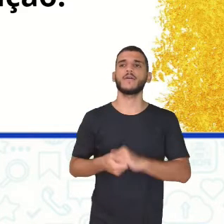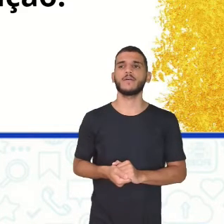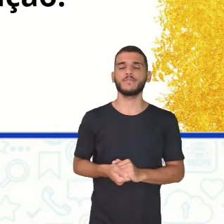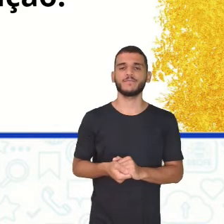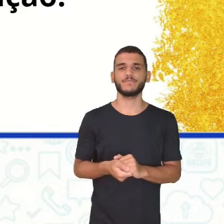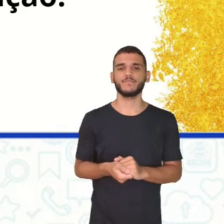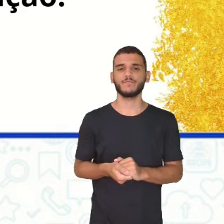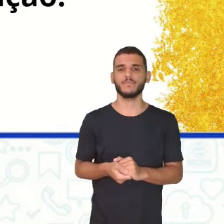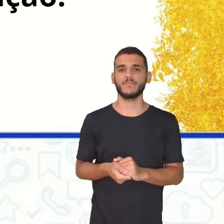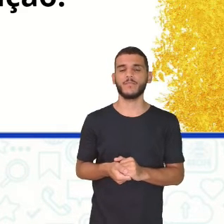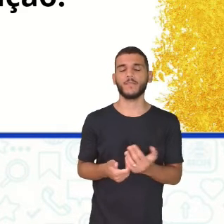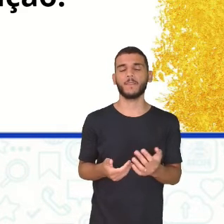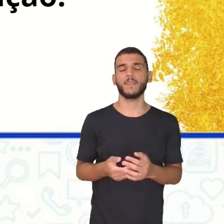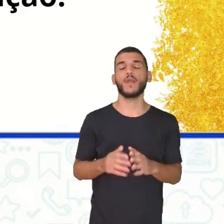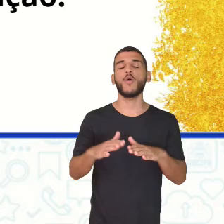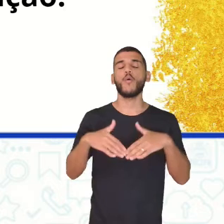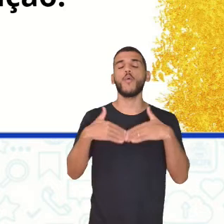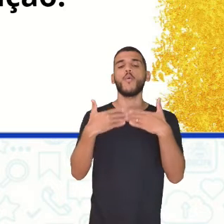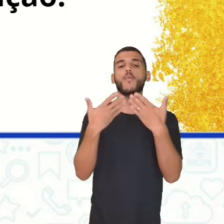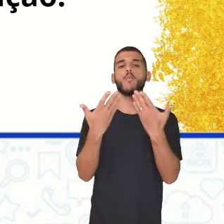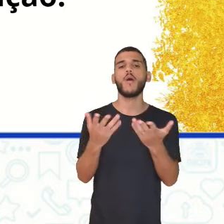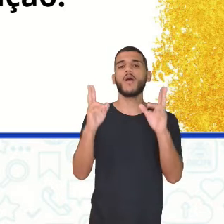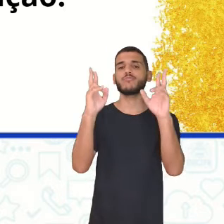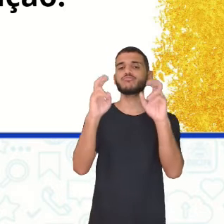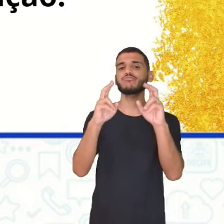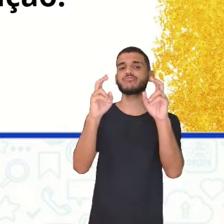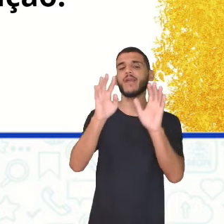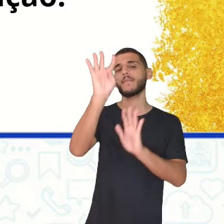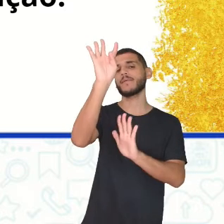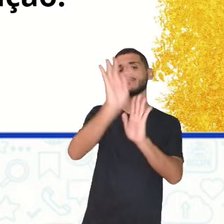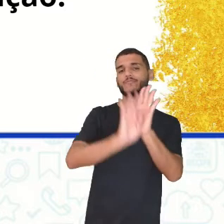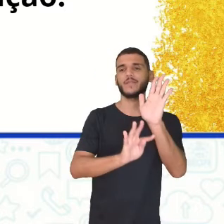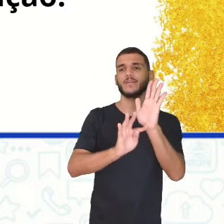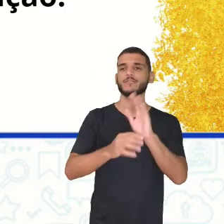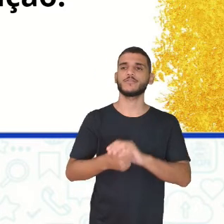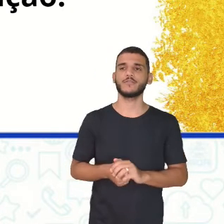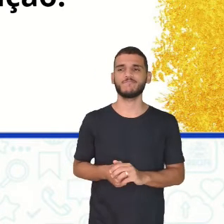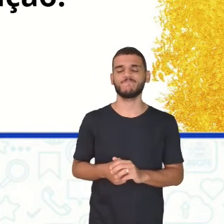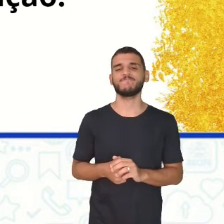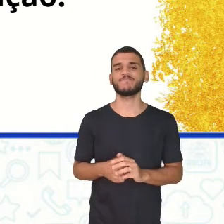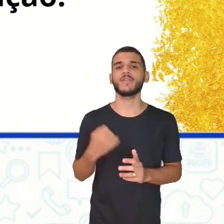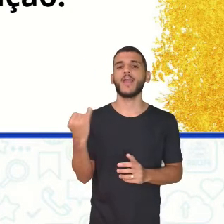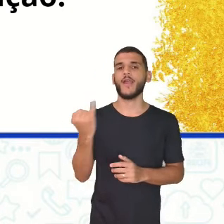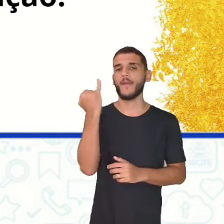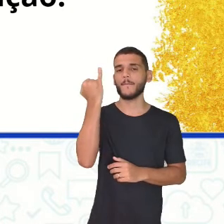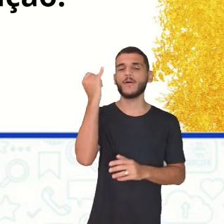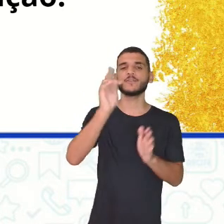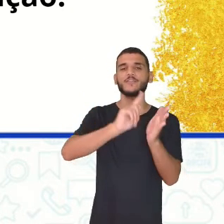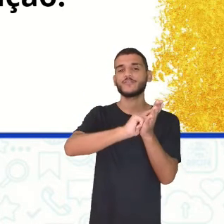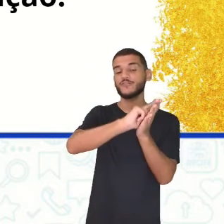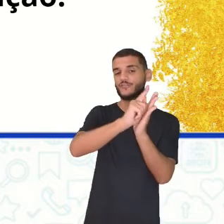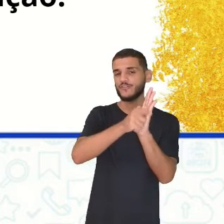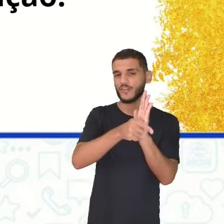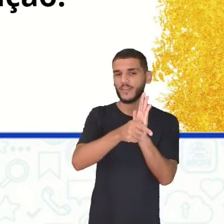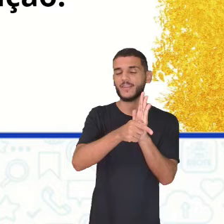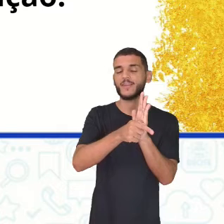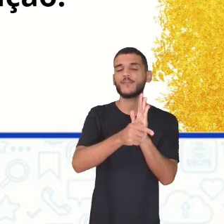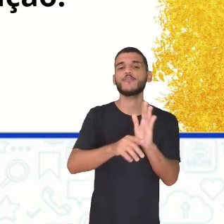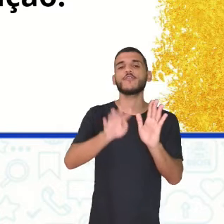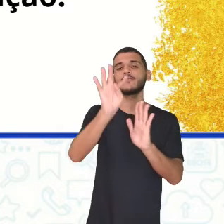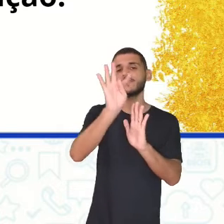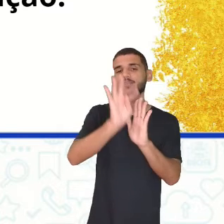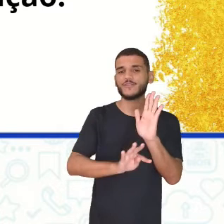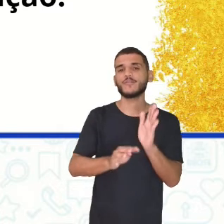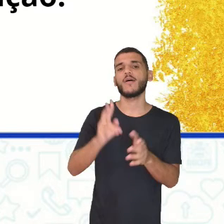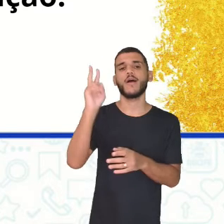Que assunto é tratado no texto? Então, aí, não é? A importância do gênero textual, história